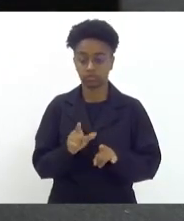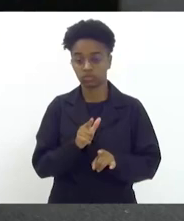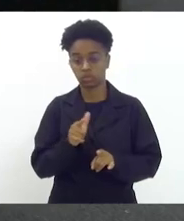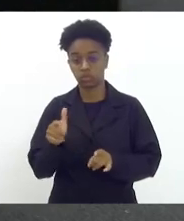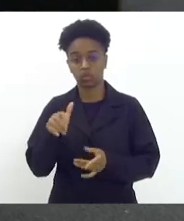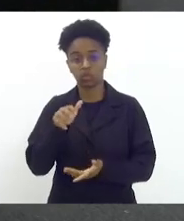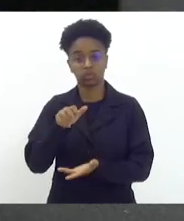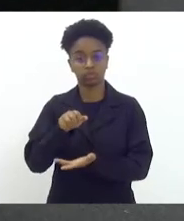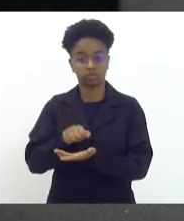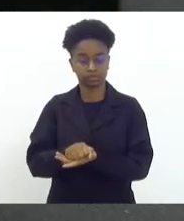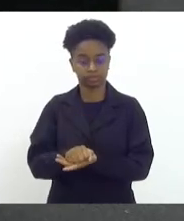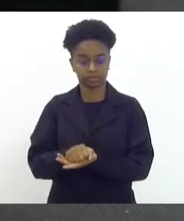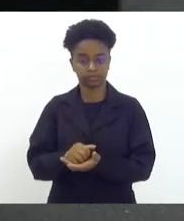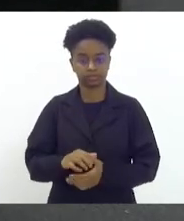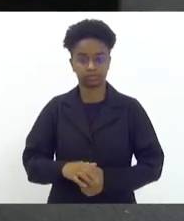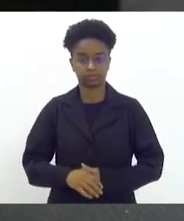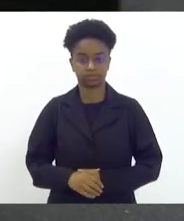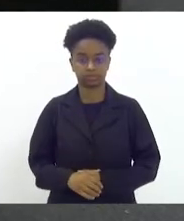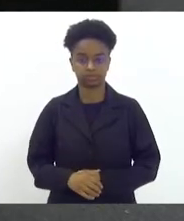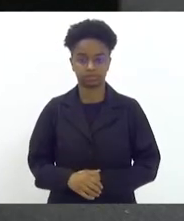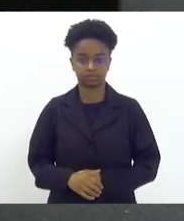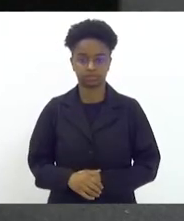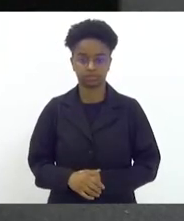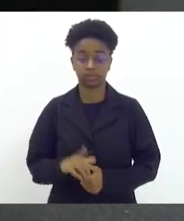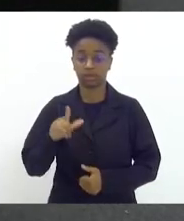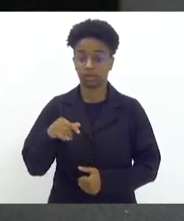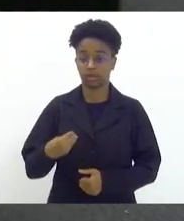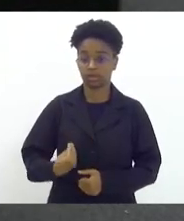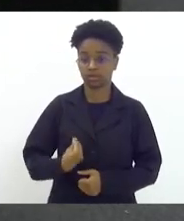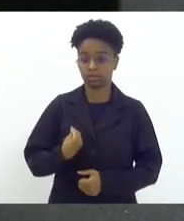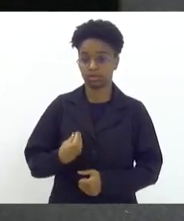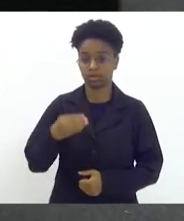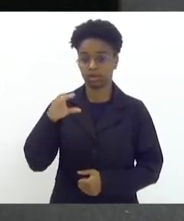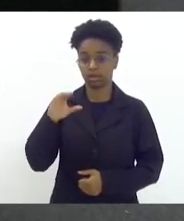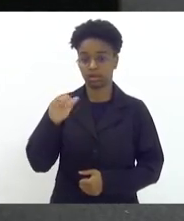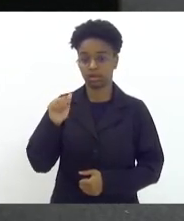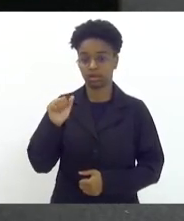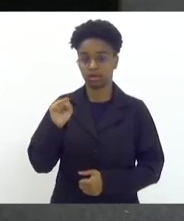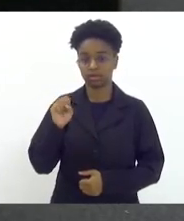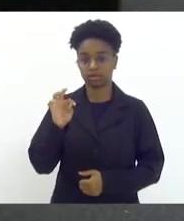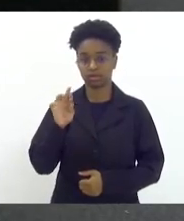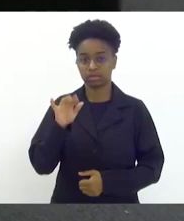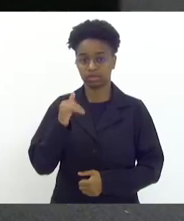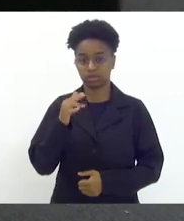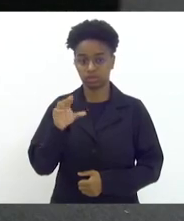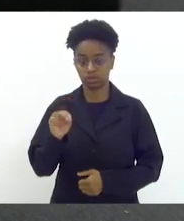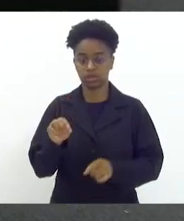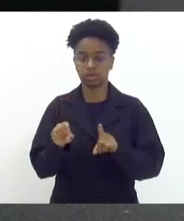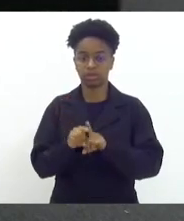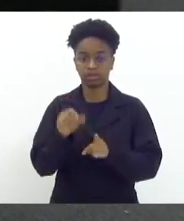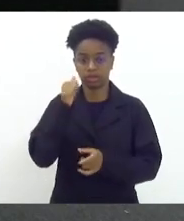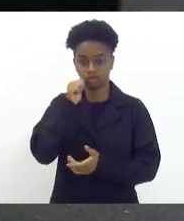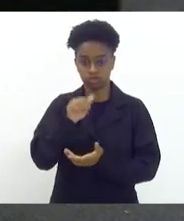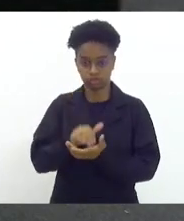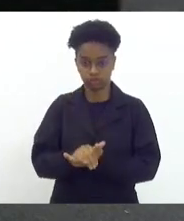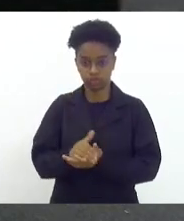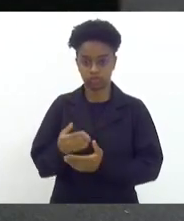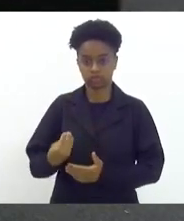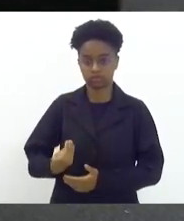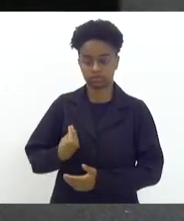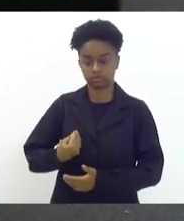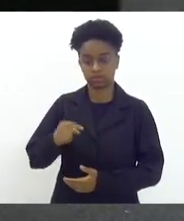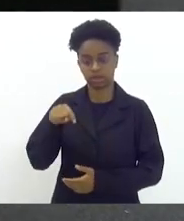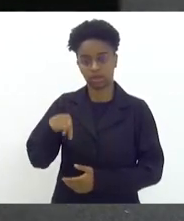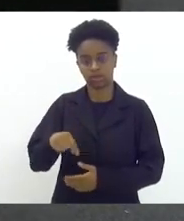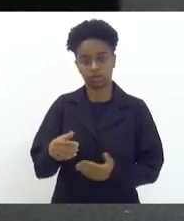fazer Presidente é a presença do castrinho e da sua esposa que conosco nesta sessão